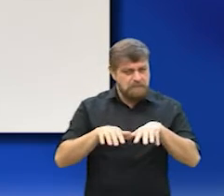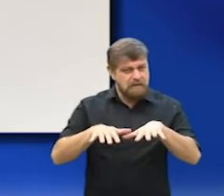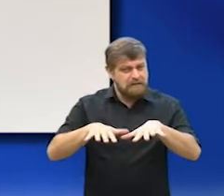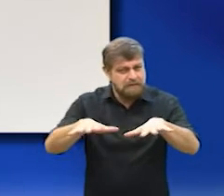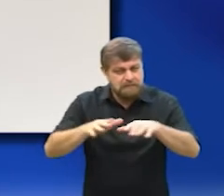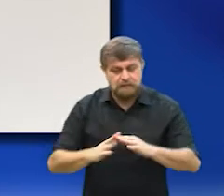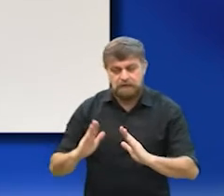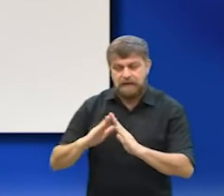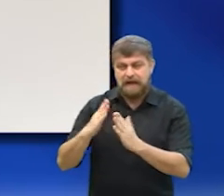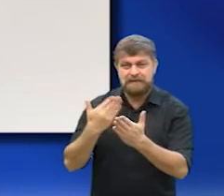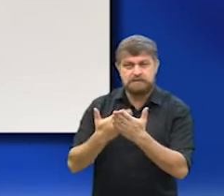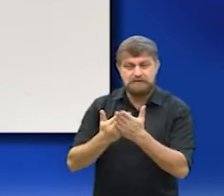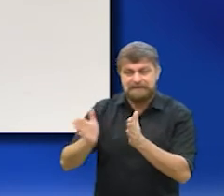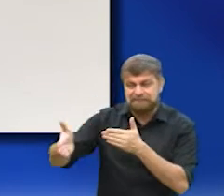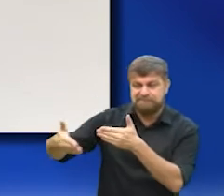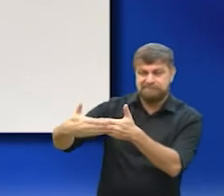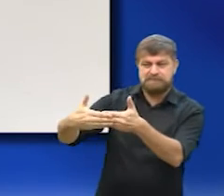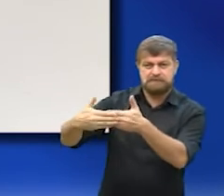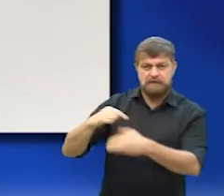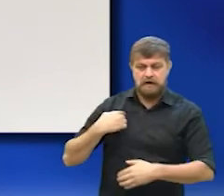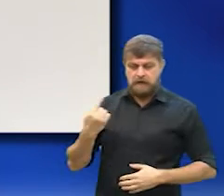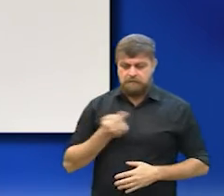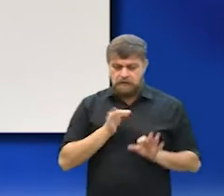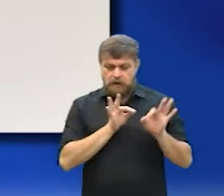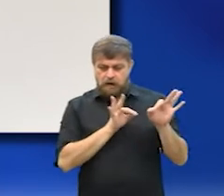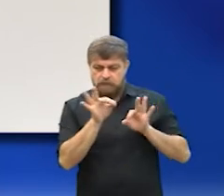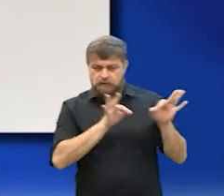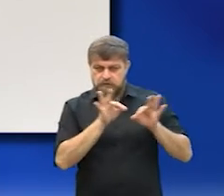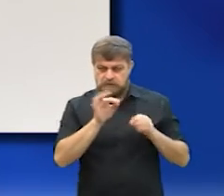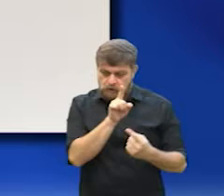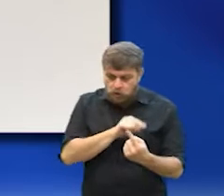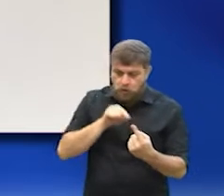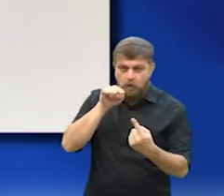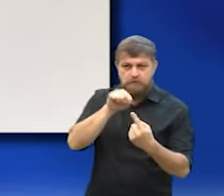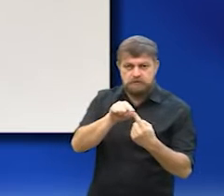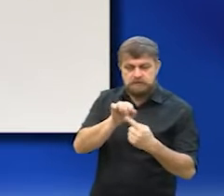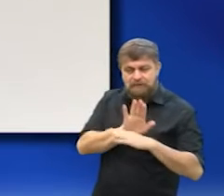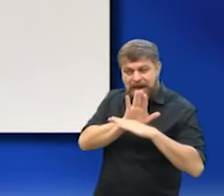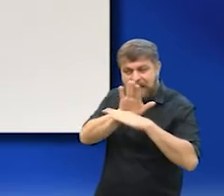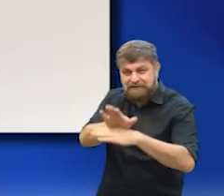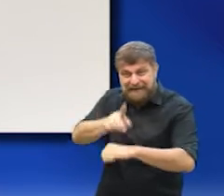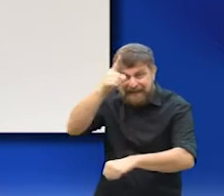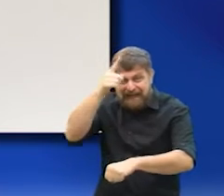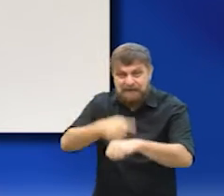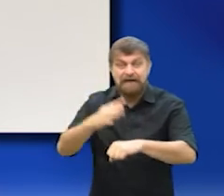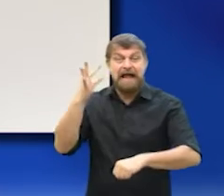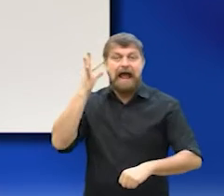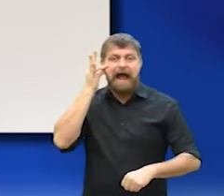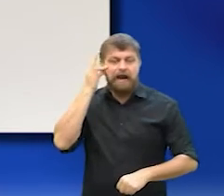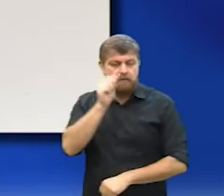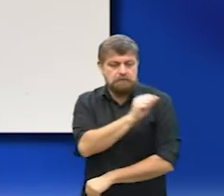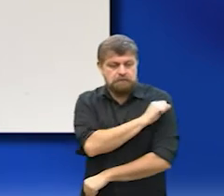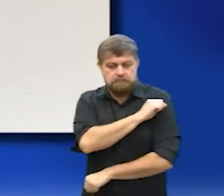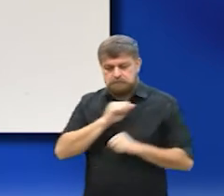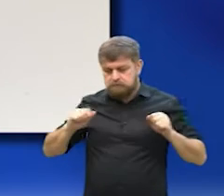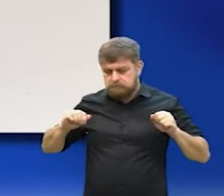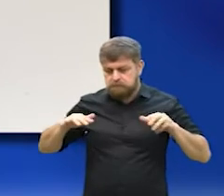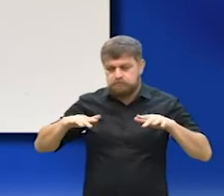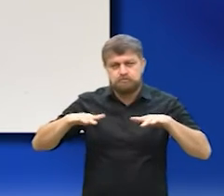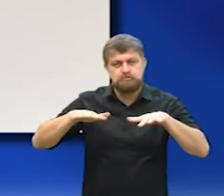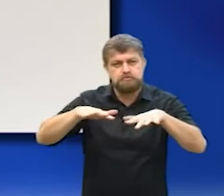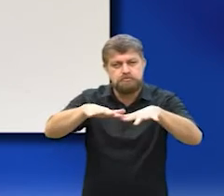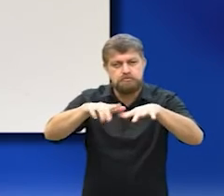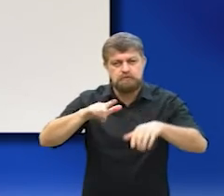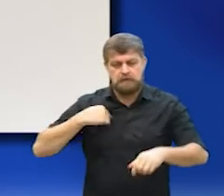de pandemia e as escolas estão fechadas, mas o nosso projeto busca contribuir para quando as aulas voltarem e